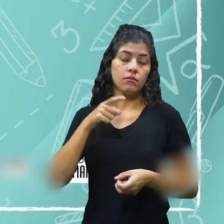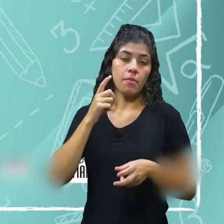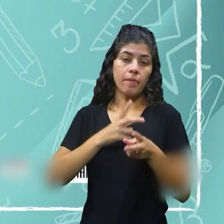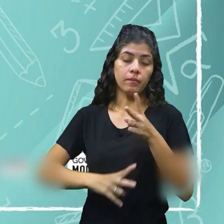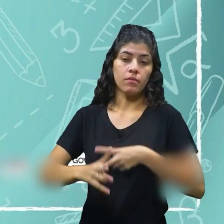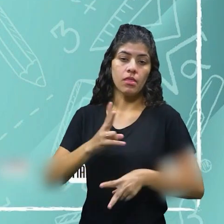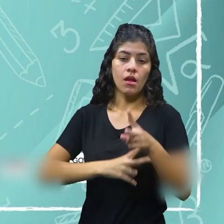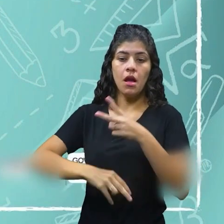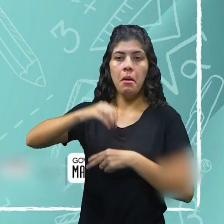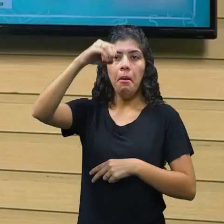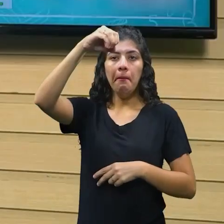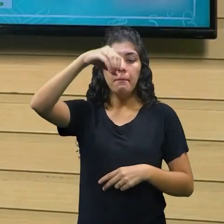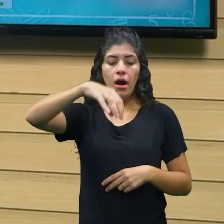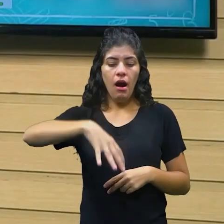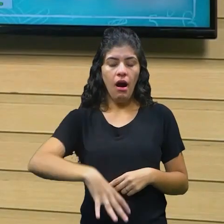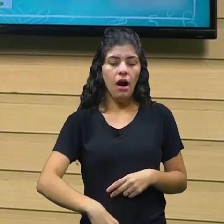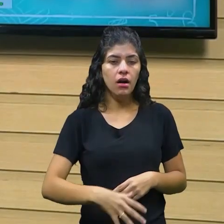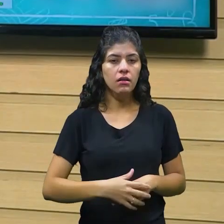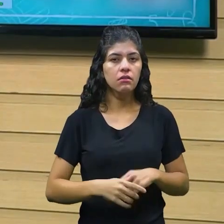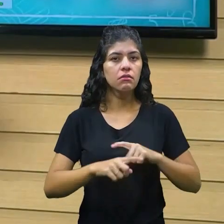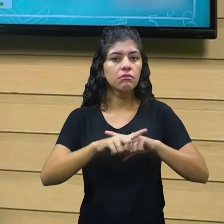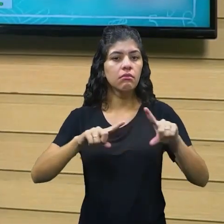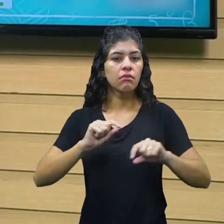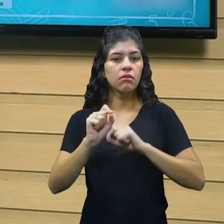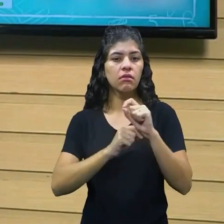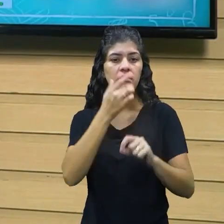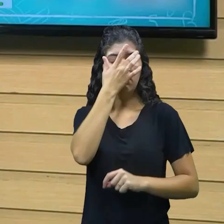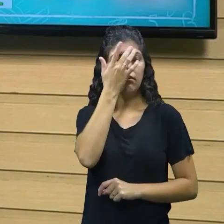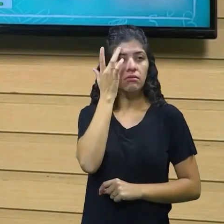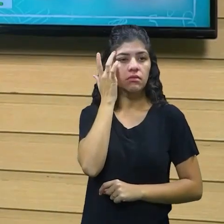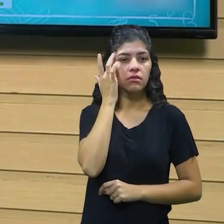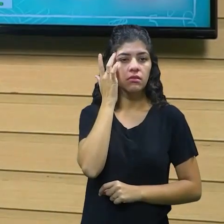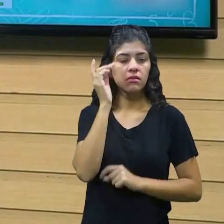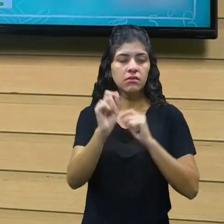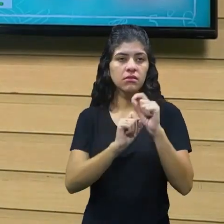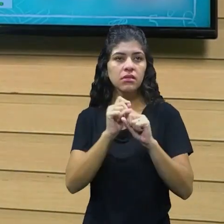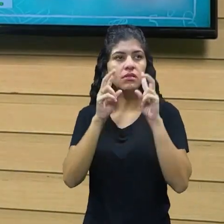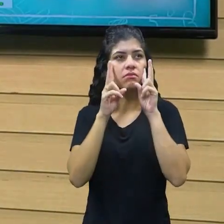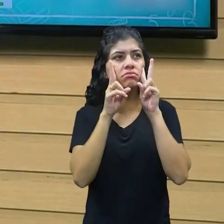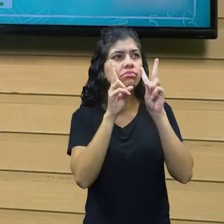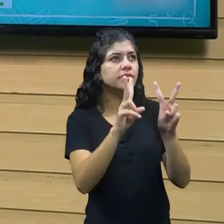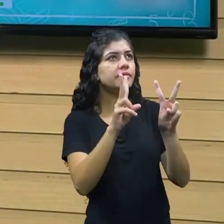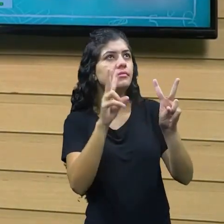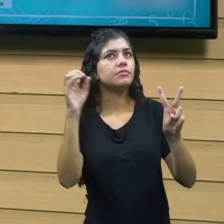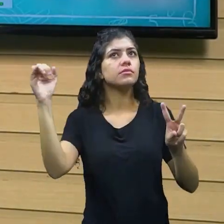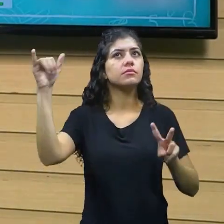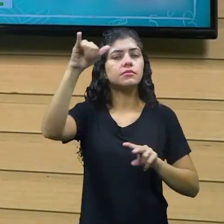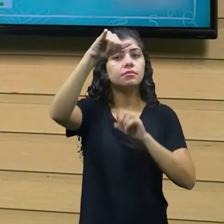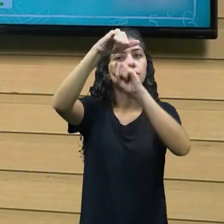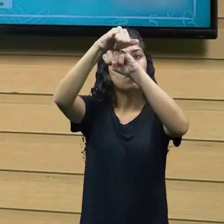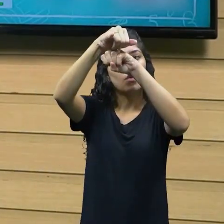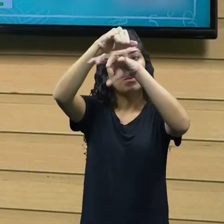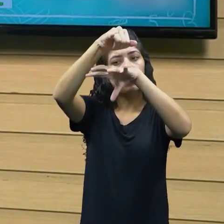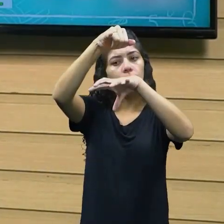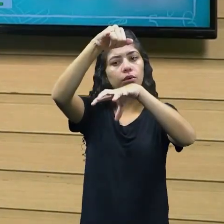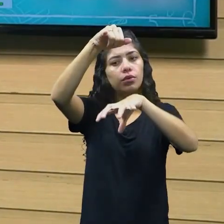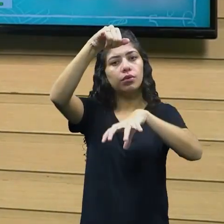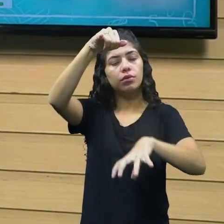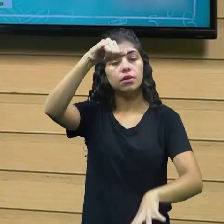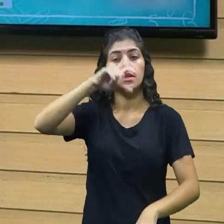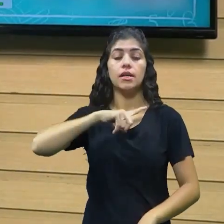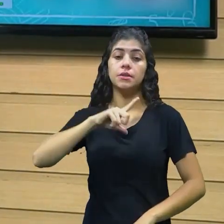trajetória retilínea. Só que para quem está observando ou está verificando esse pacote, ele vai assumir